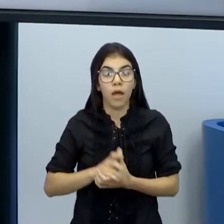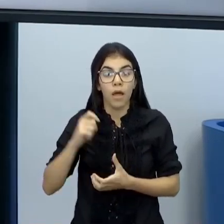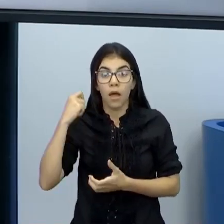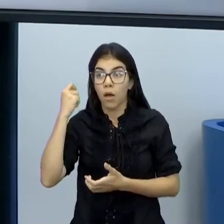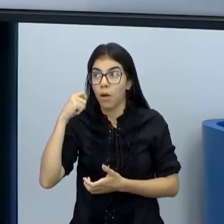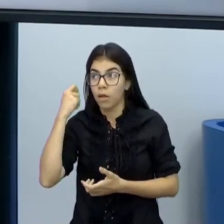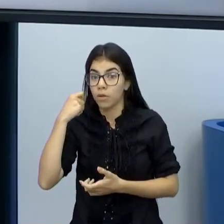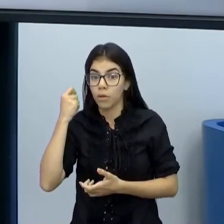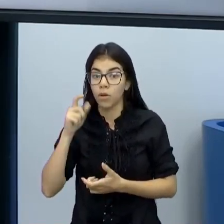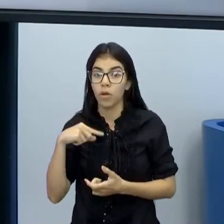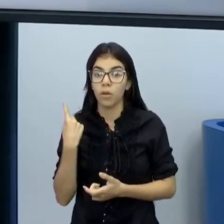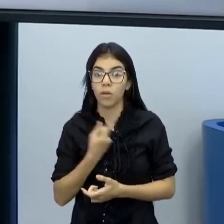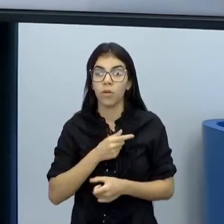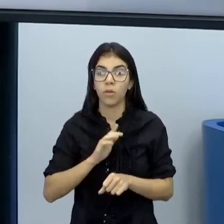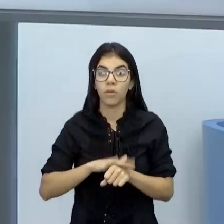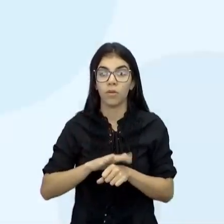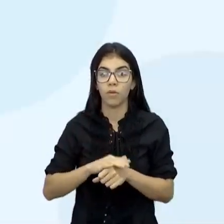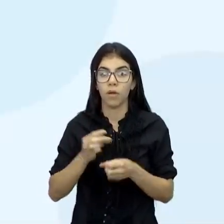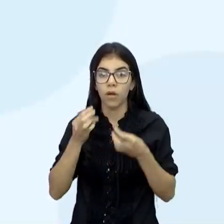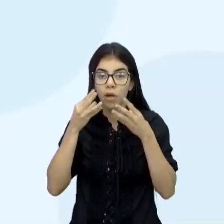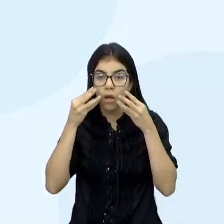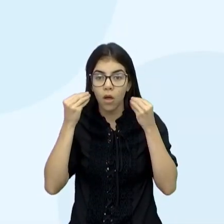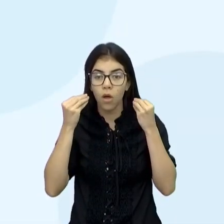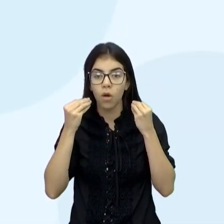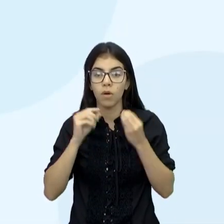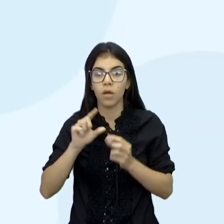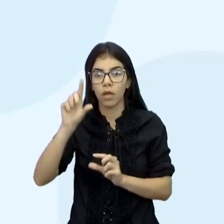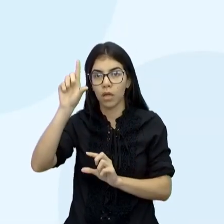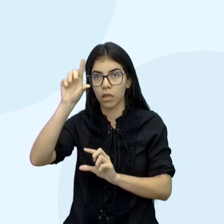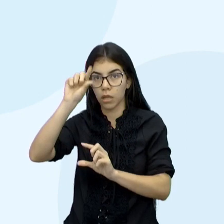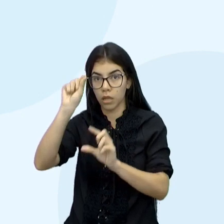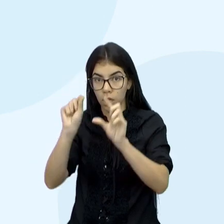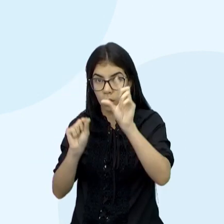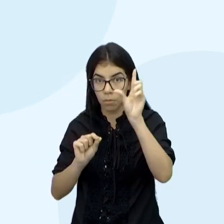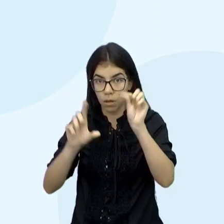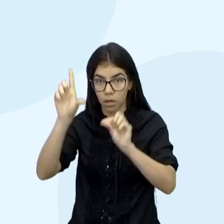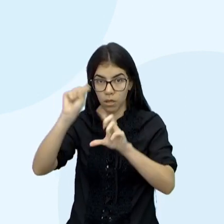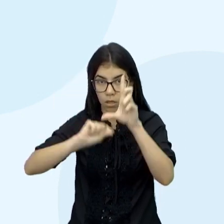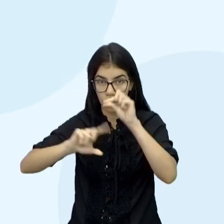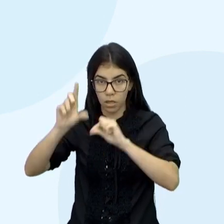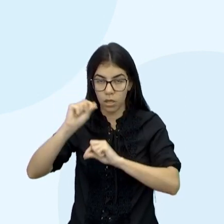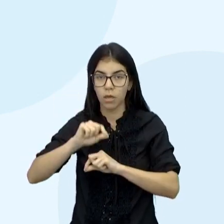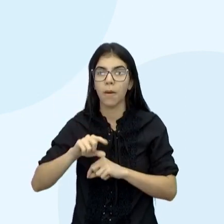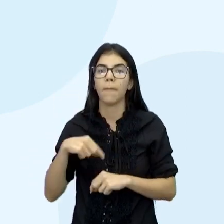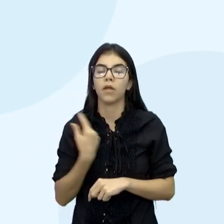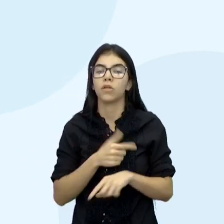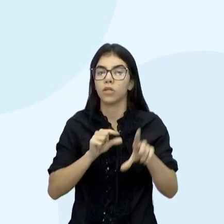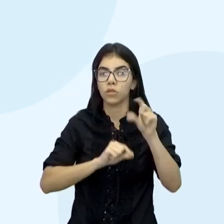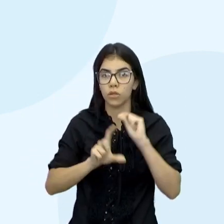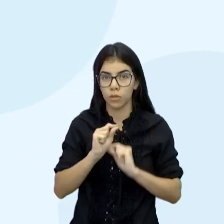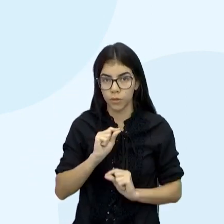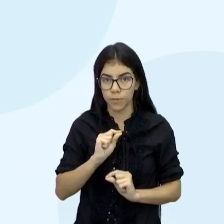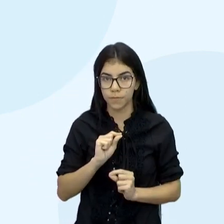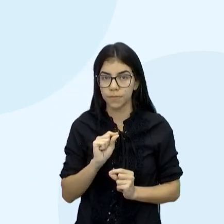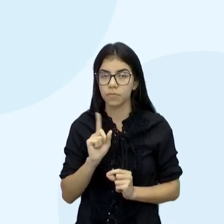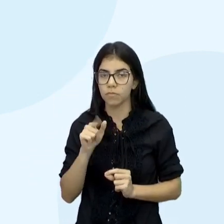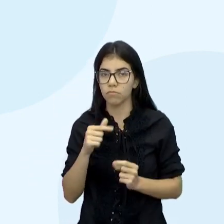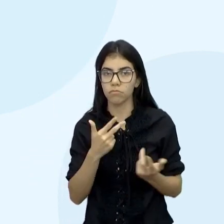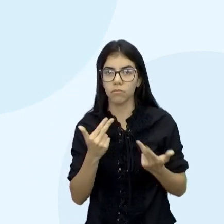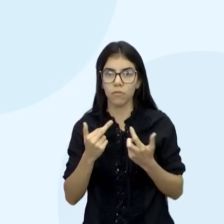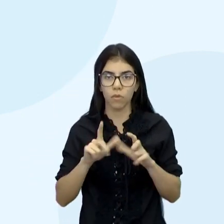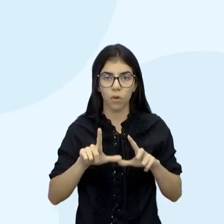atores, né? A gente vai vir aqui nesse gatinho que tem uma estrelinha pra gente selecionar um ator. Tá, Osmar? É do lado onde a gente selecionou o cenário.